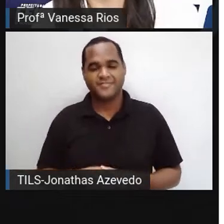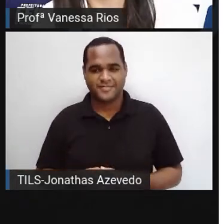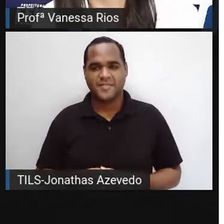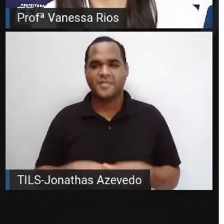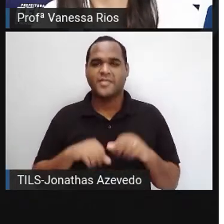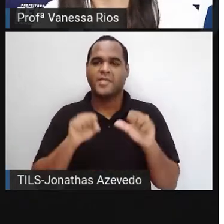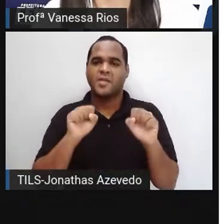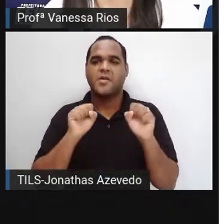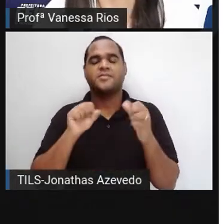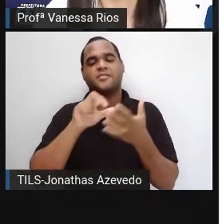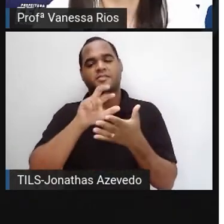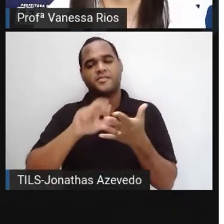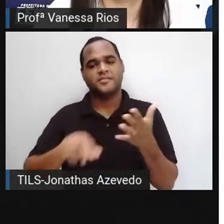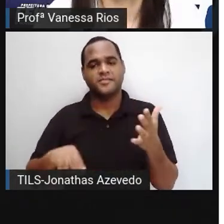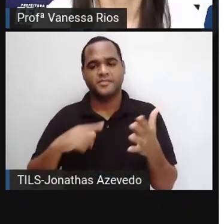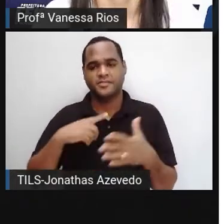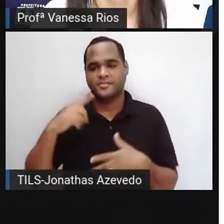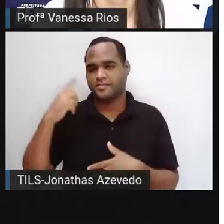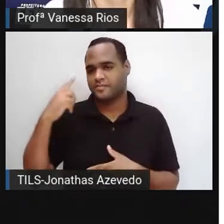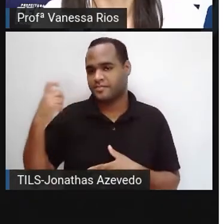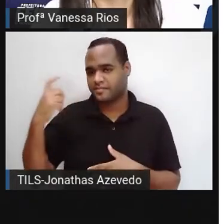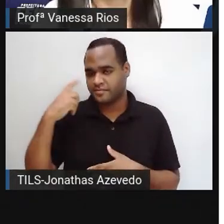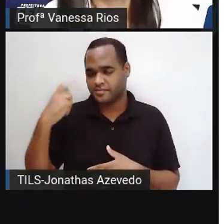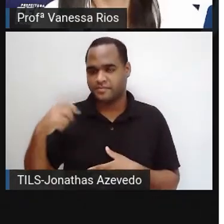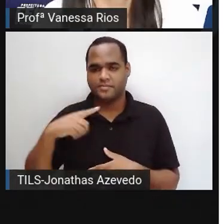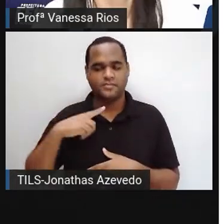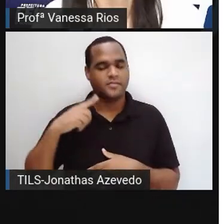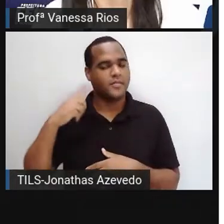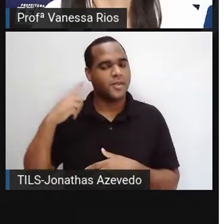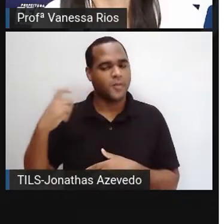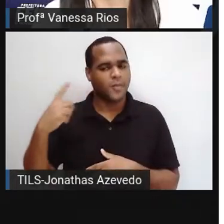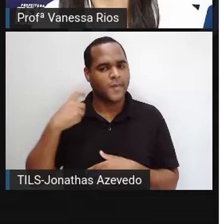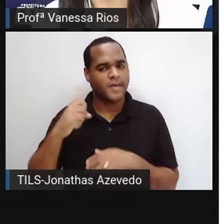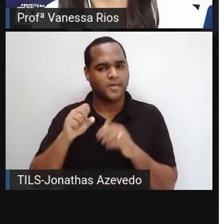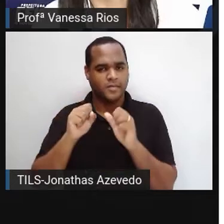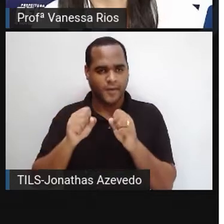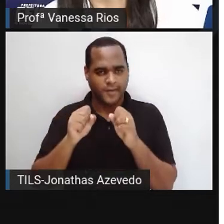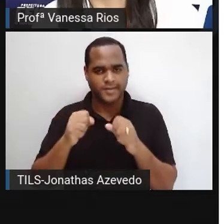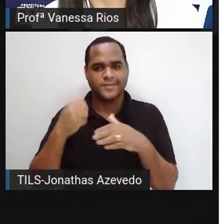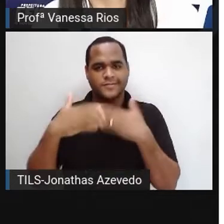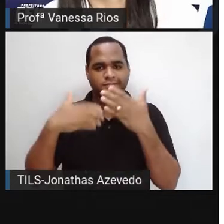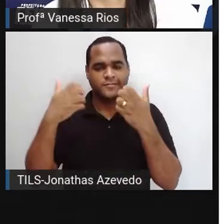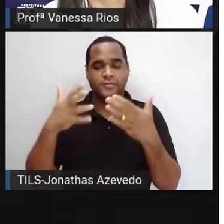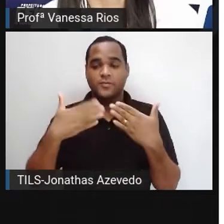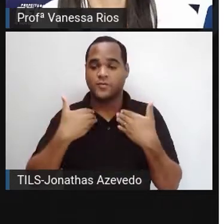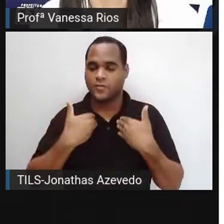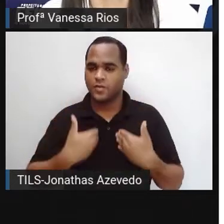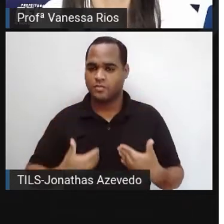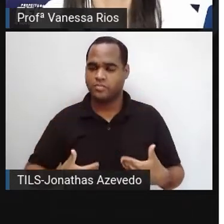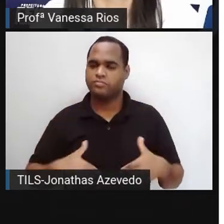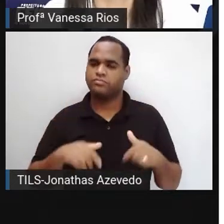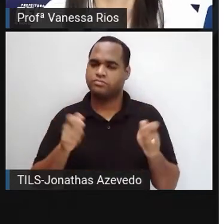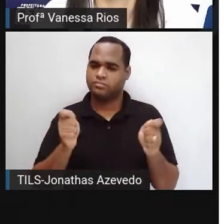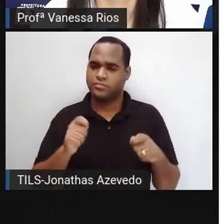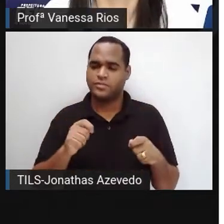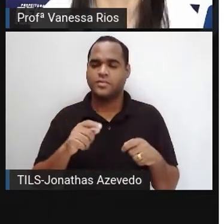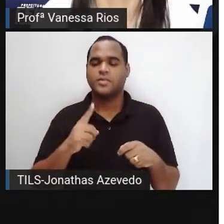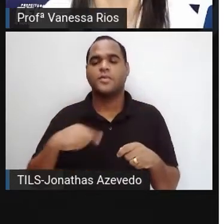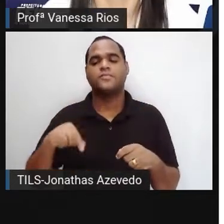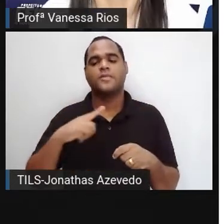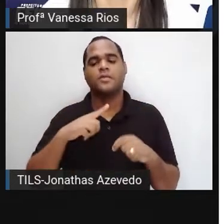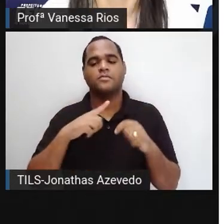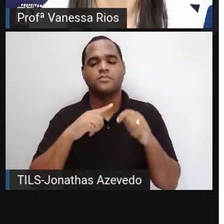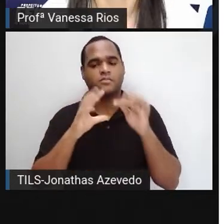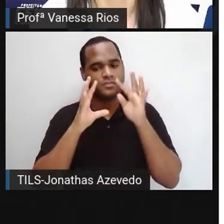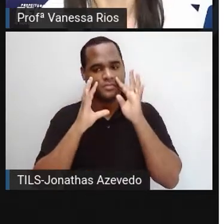diversos barulhos, diversos sons, ruídos que vão ser produzidos por nosso corpo e que a gente pode prestar